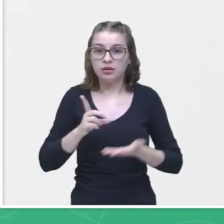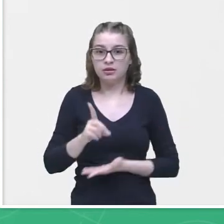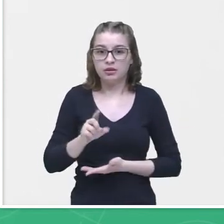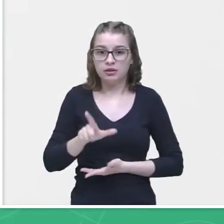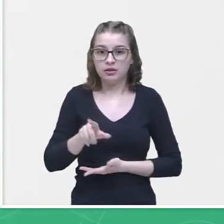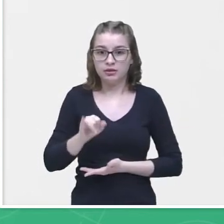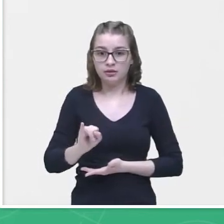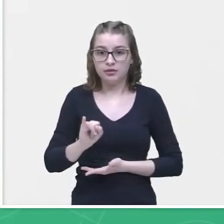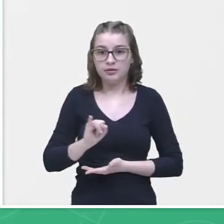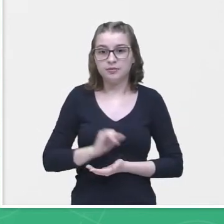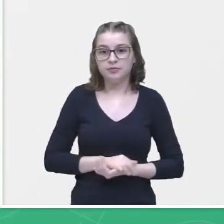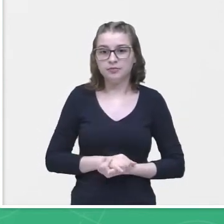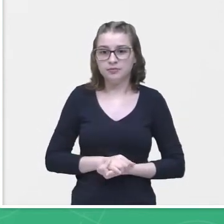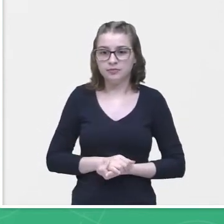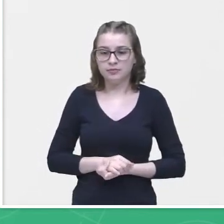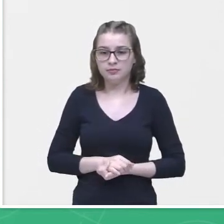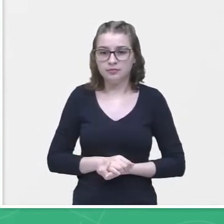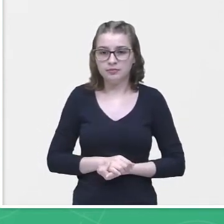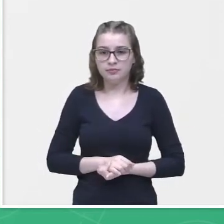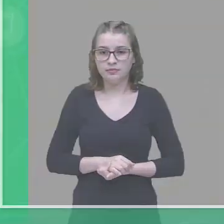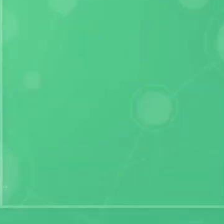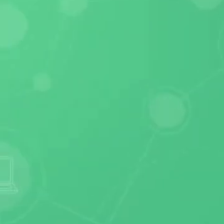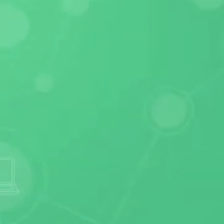para exercitar. Vamos lá.